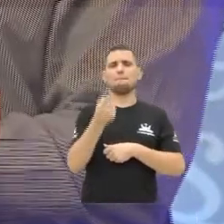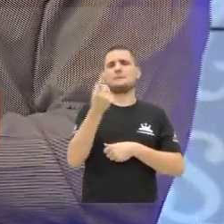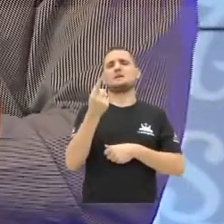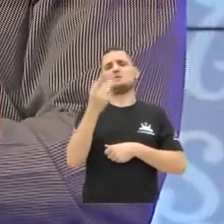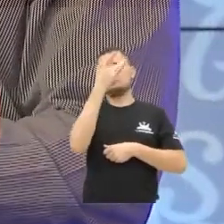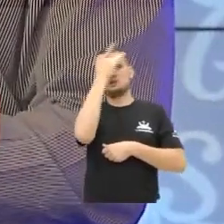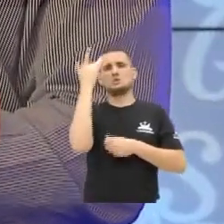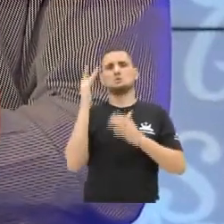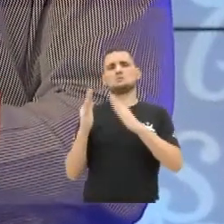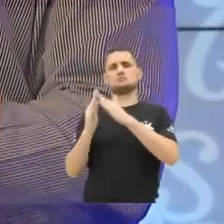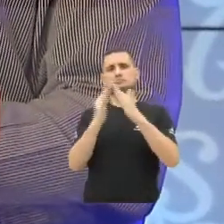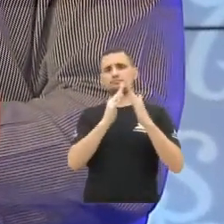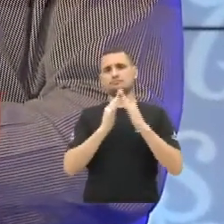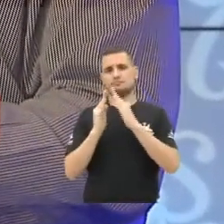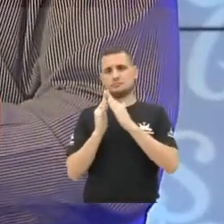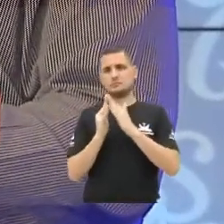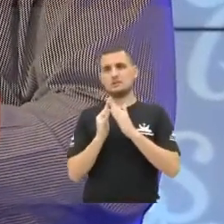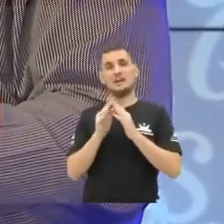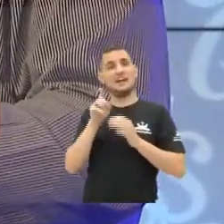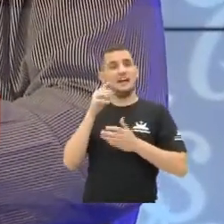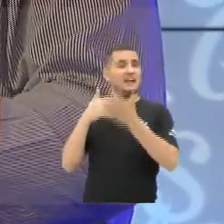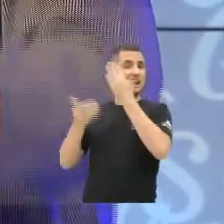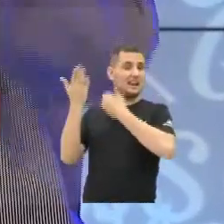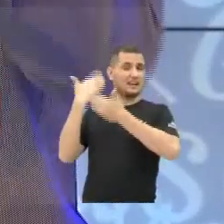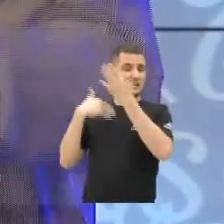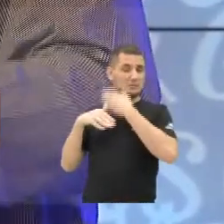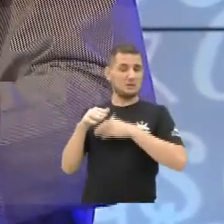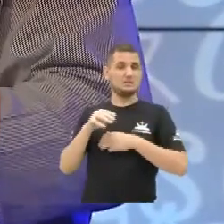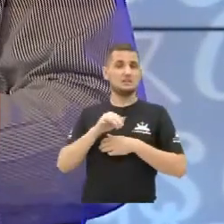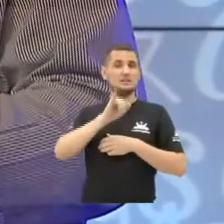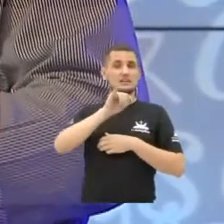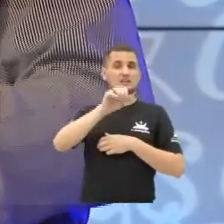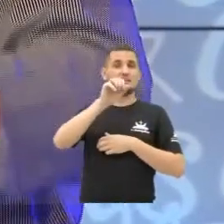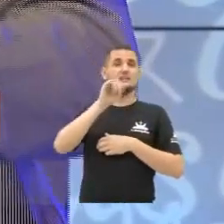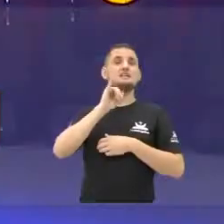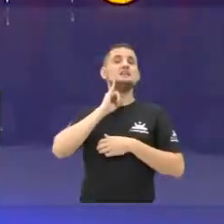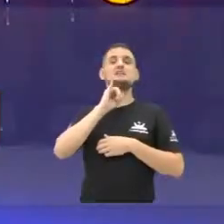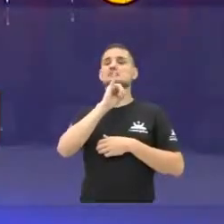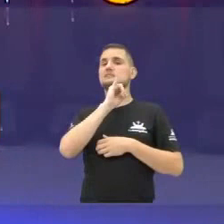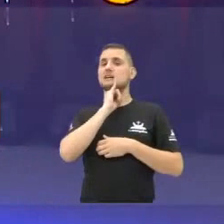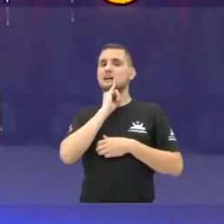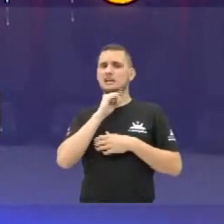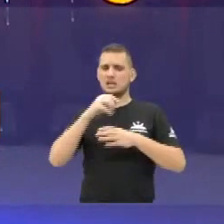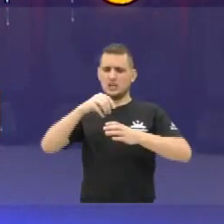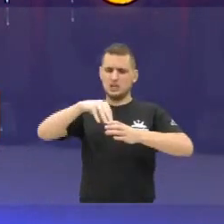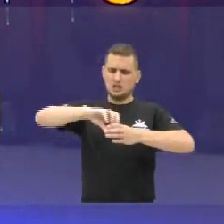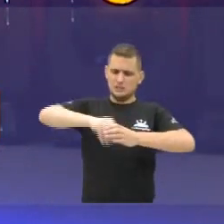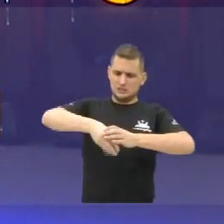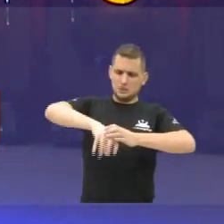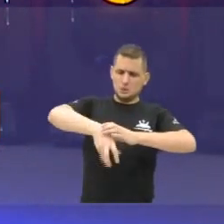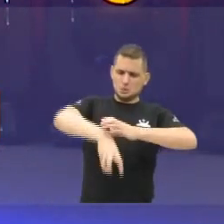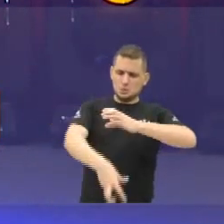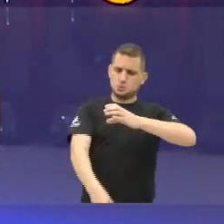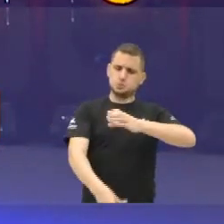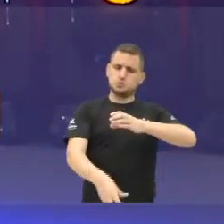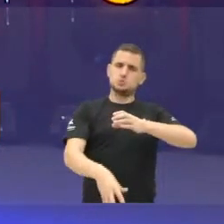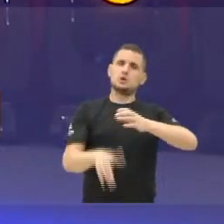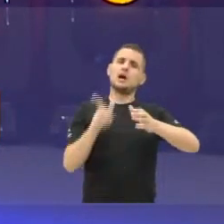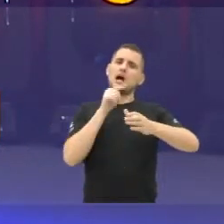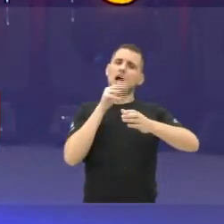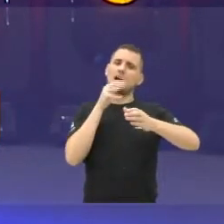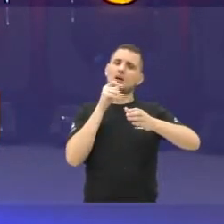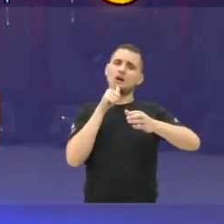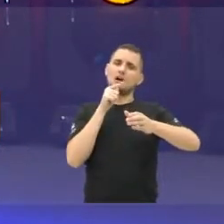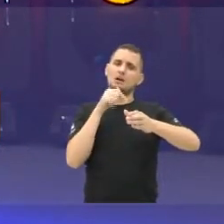onde Jacó, ou melhor Isaac, furou um poço, e ali Deus fez uma aliança novamente com